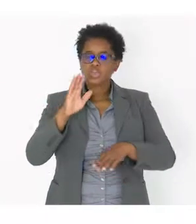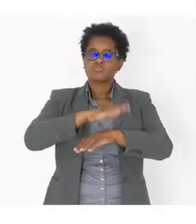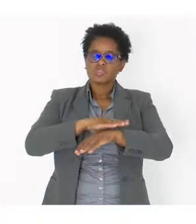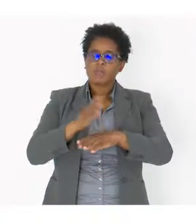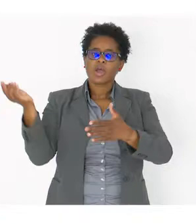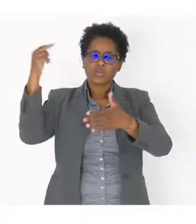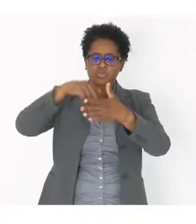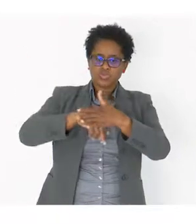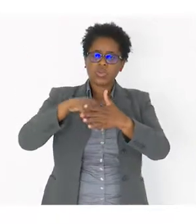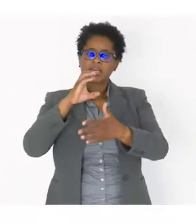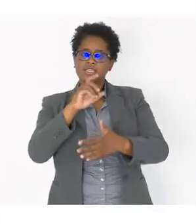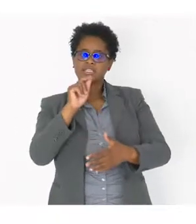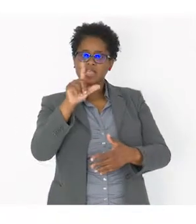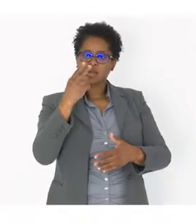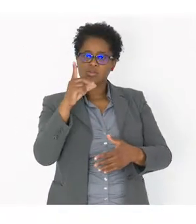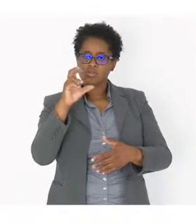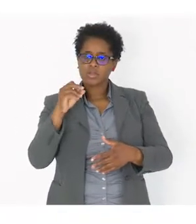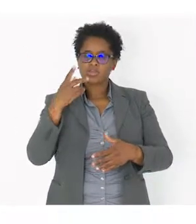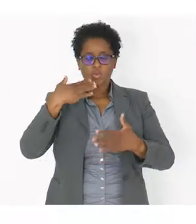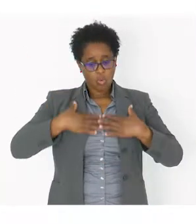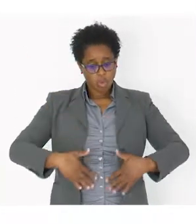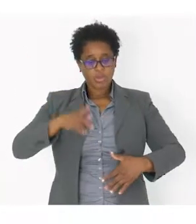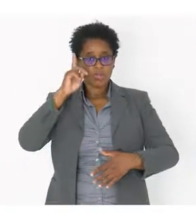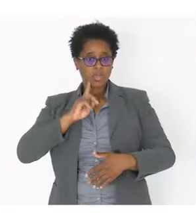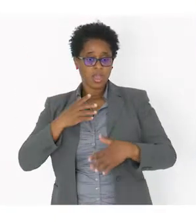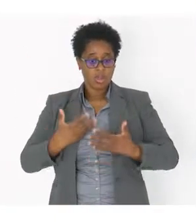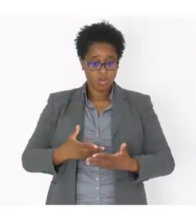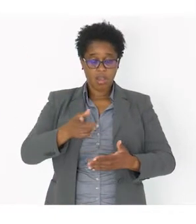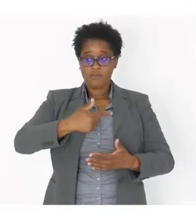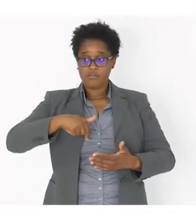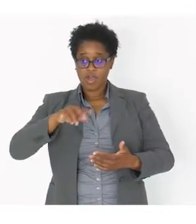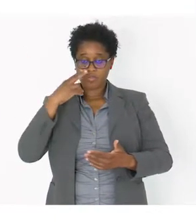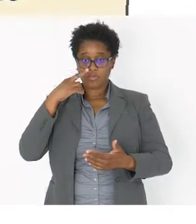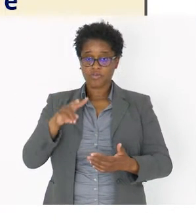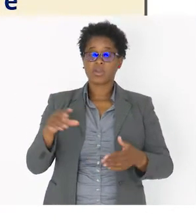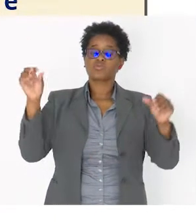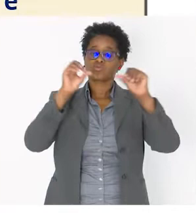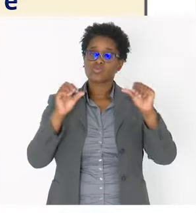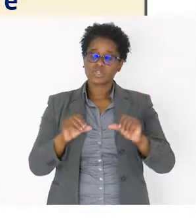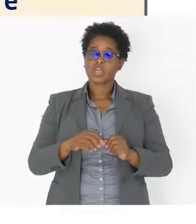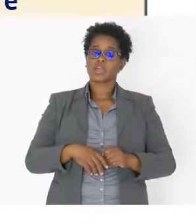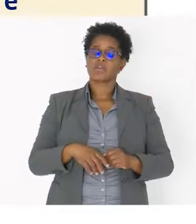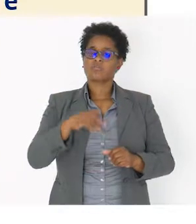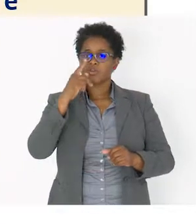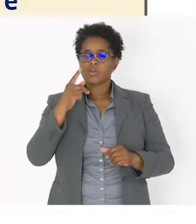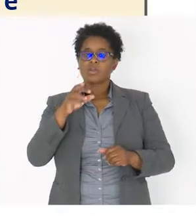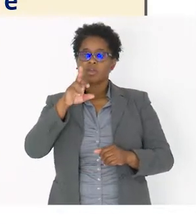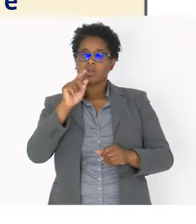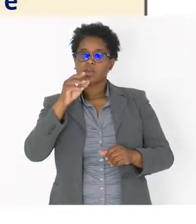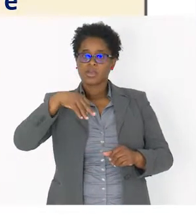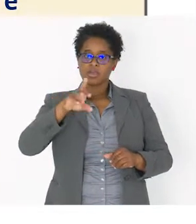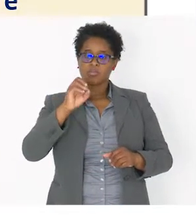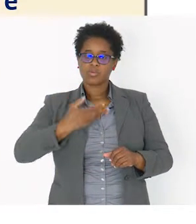essas células no corpo da mulher. Agora vamos ver no sistema reprodutor feminino. Por